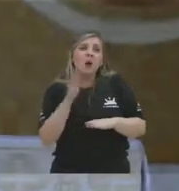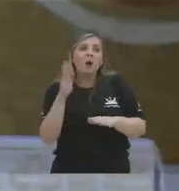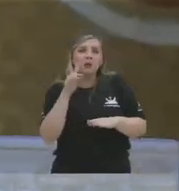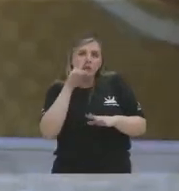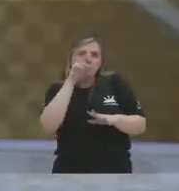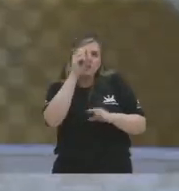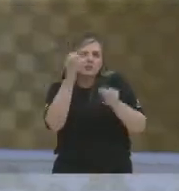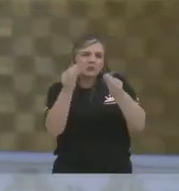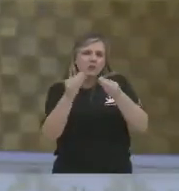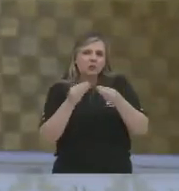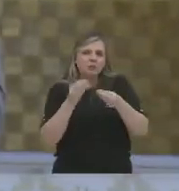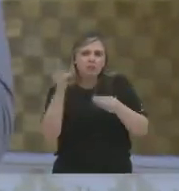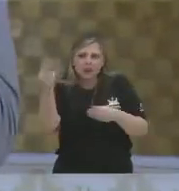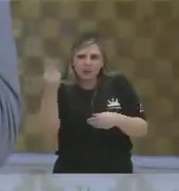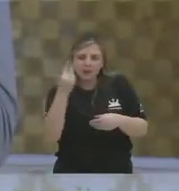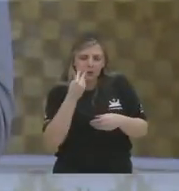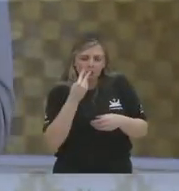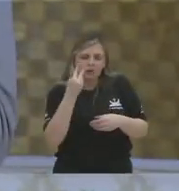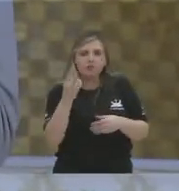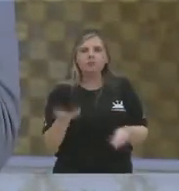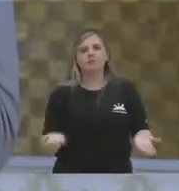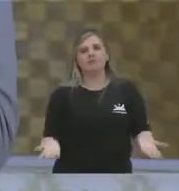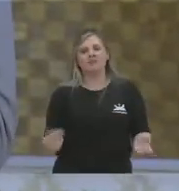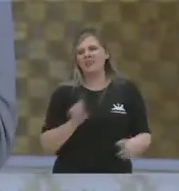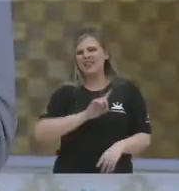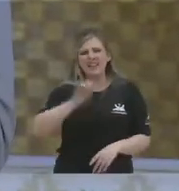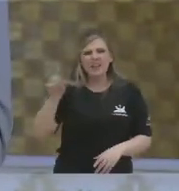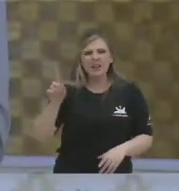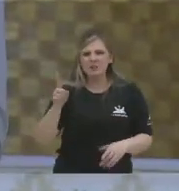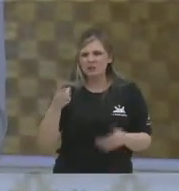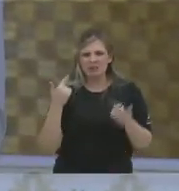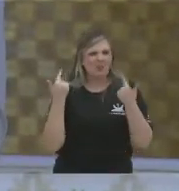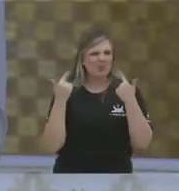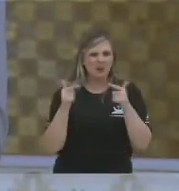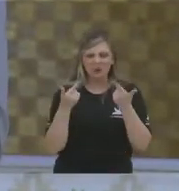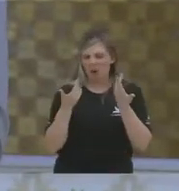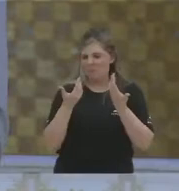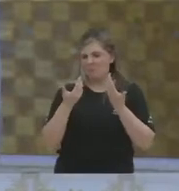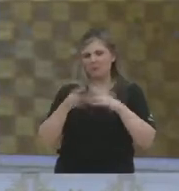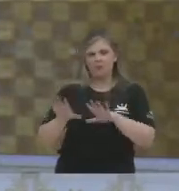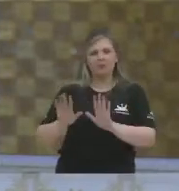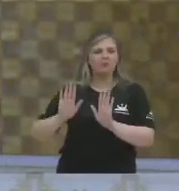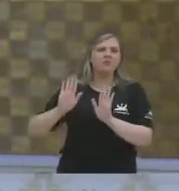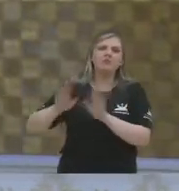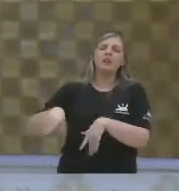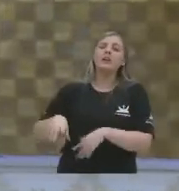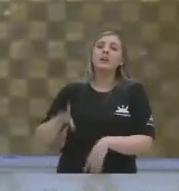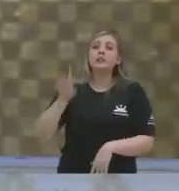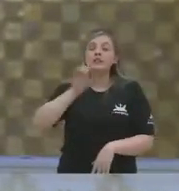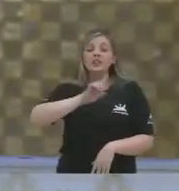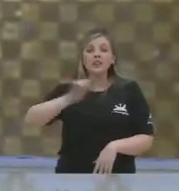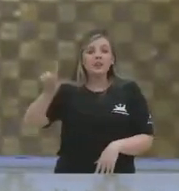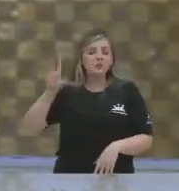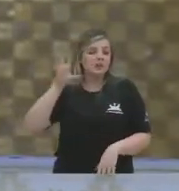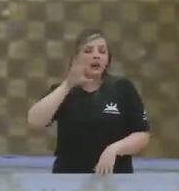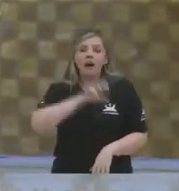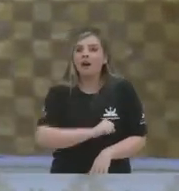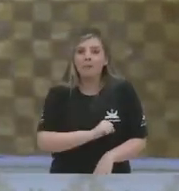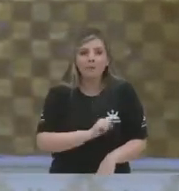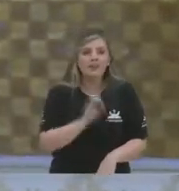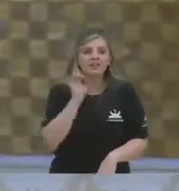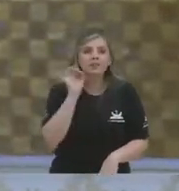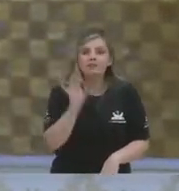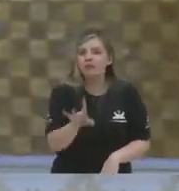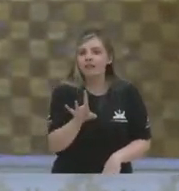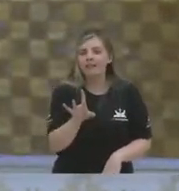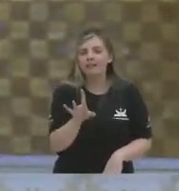mim. Não, Deus não tem esse egoísmo. Ele simplesmente ama.